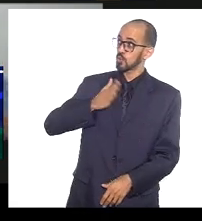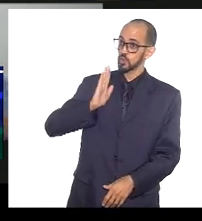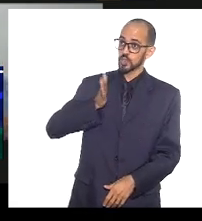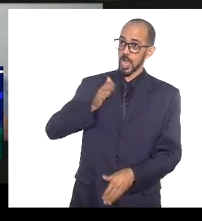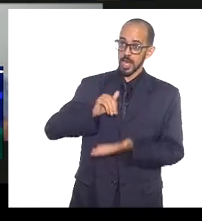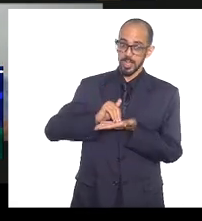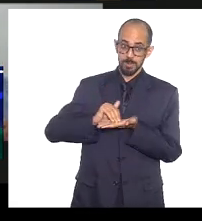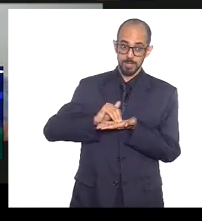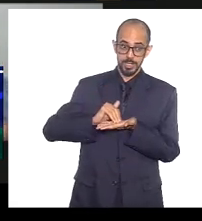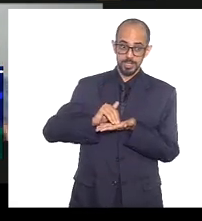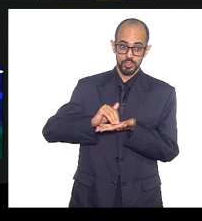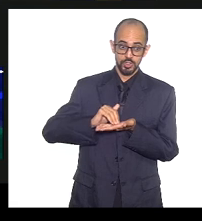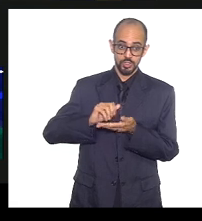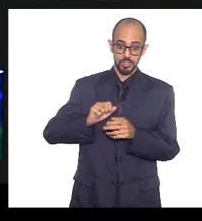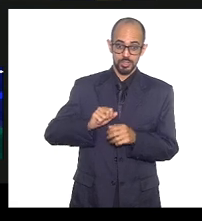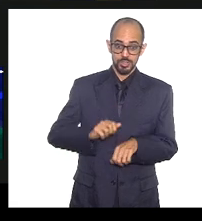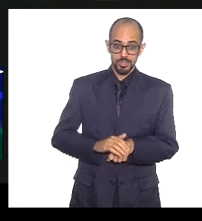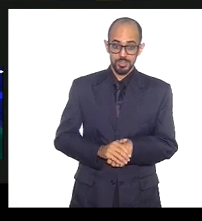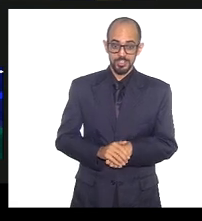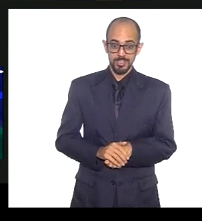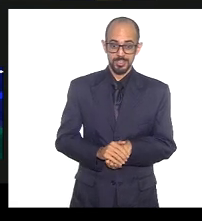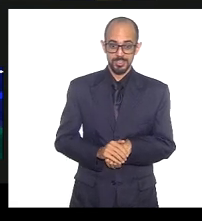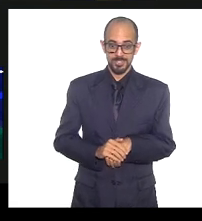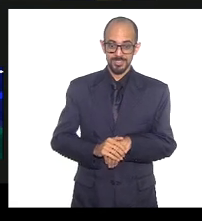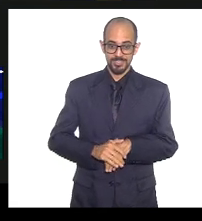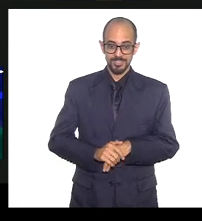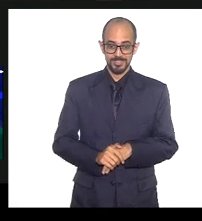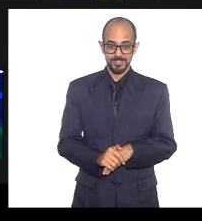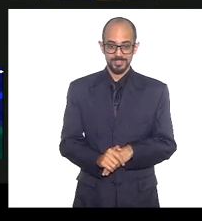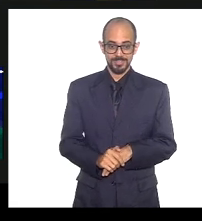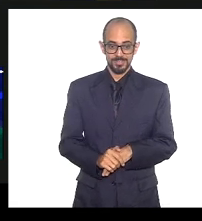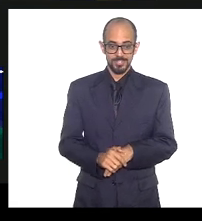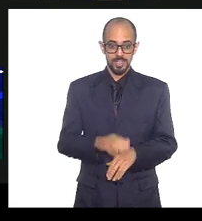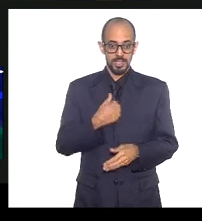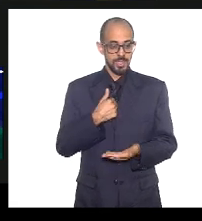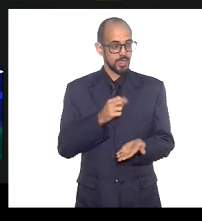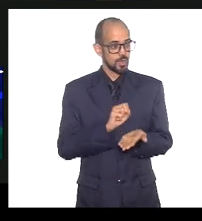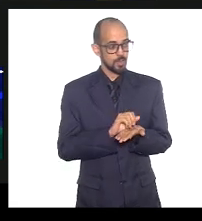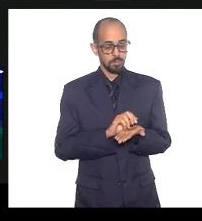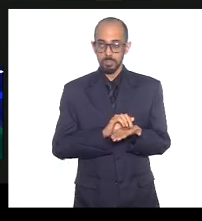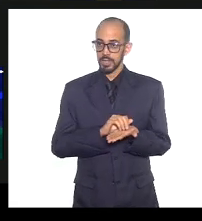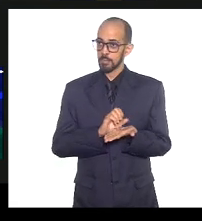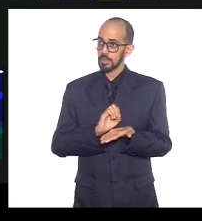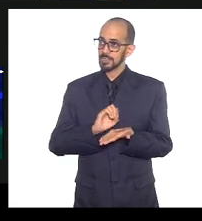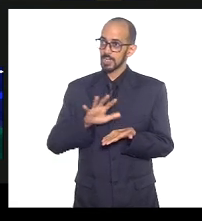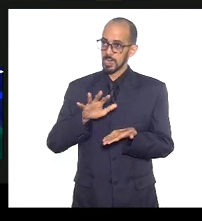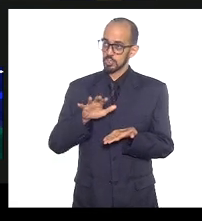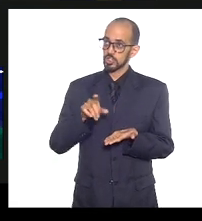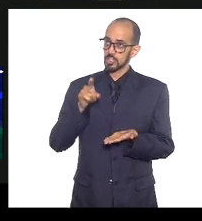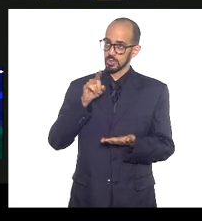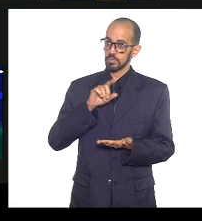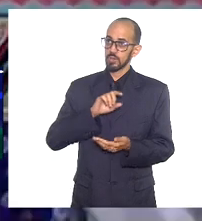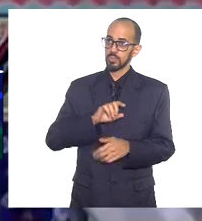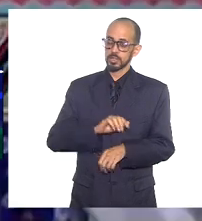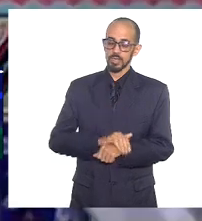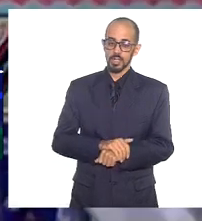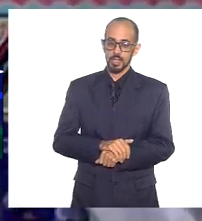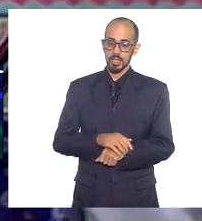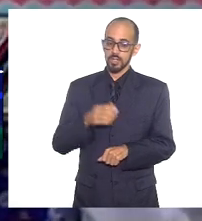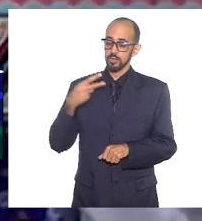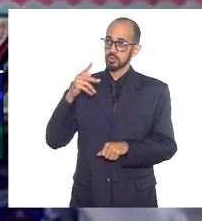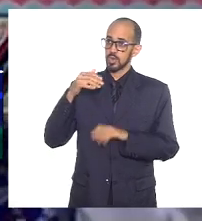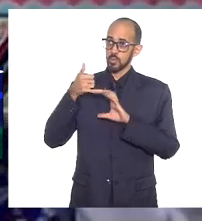Eu sou da explosão. Siciliano, eu deixei uma mensagem para a Vossa Excelência no seu